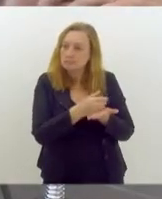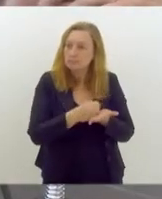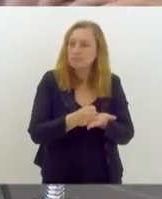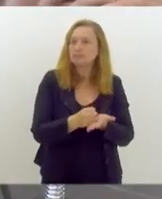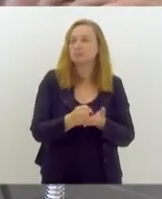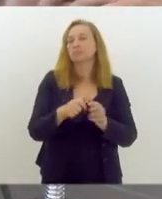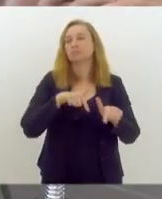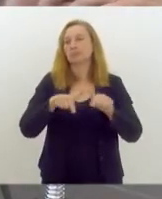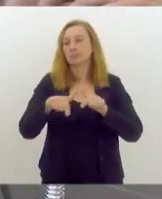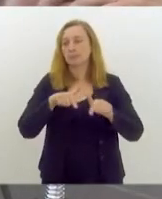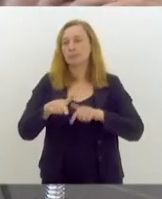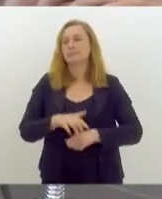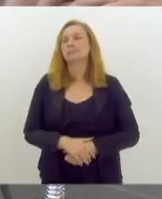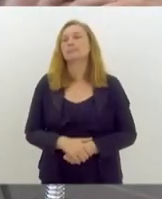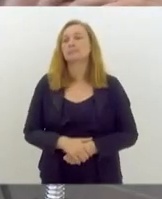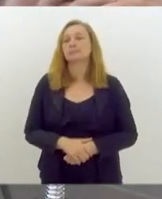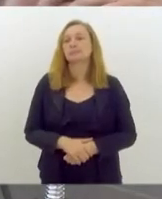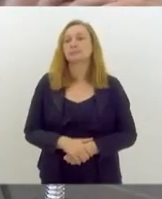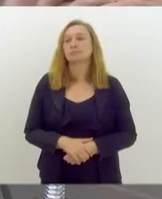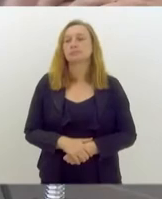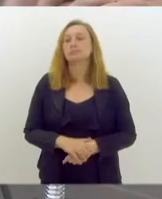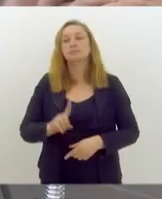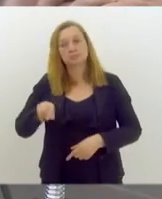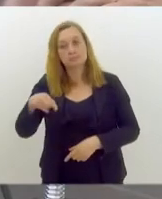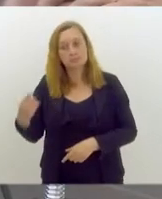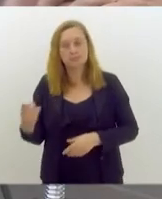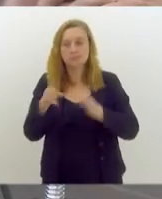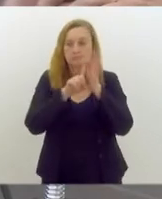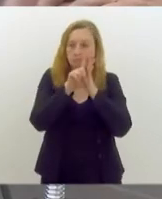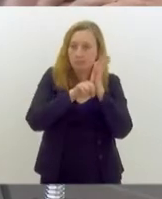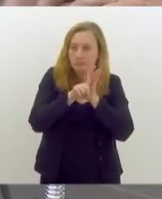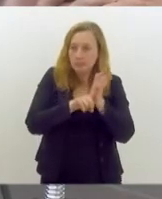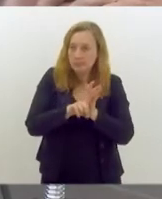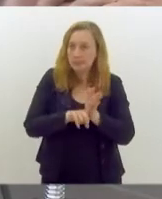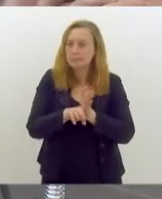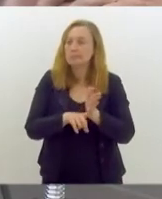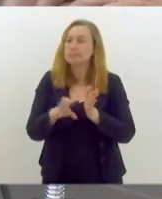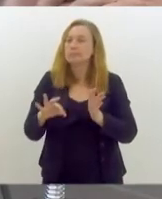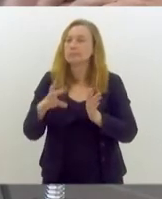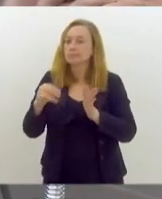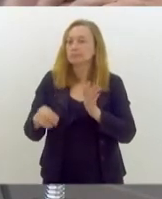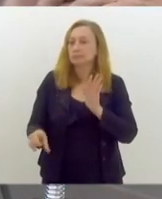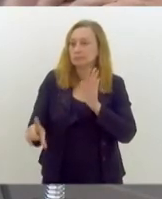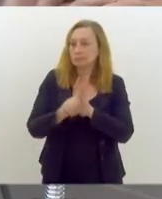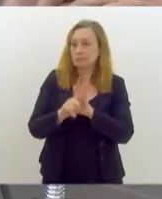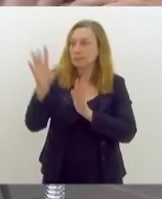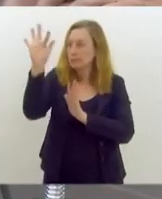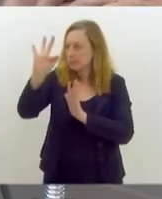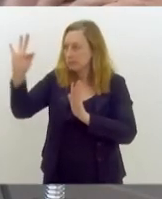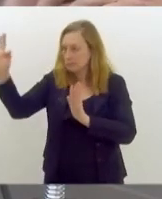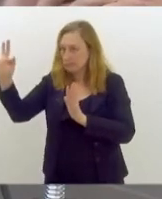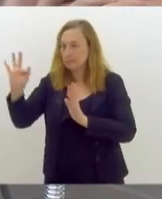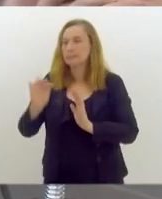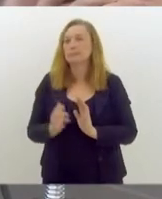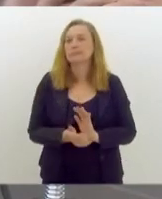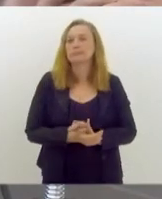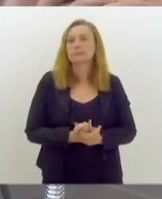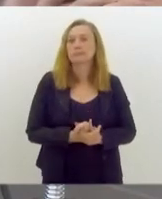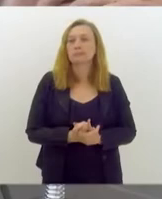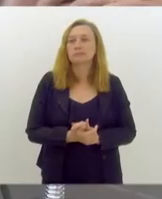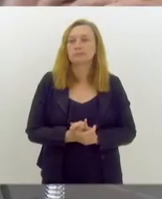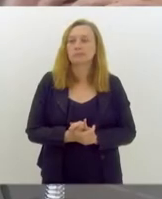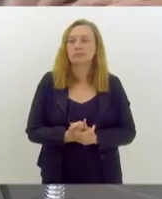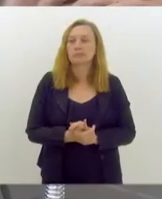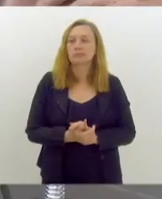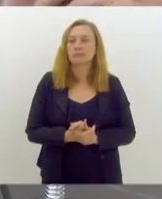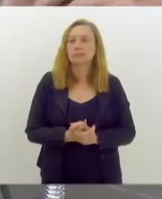serviços e depois ele Analisa todas as leis federais que falaram